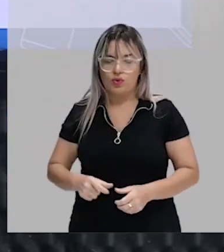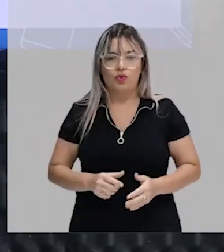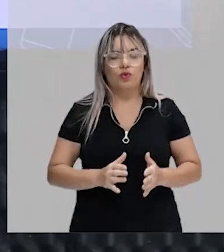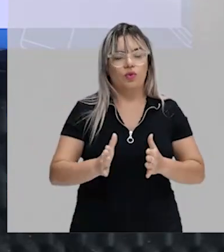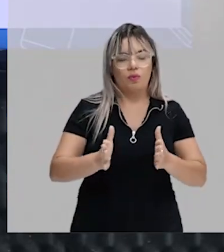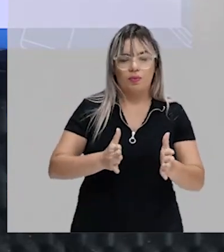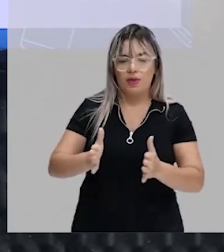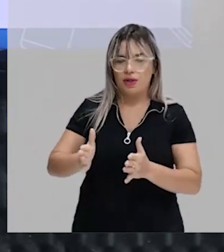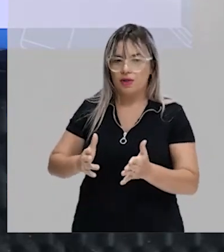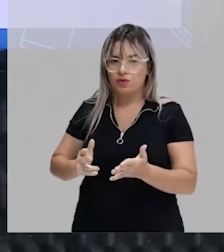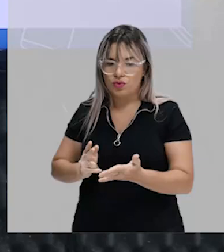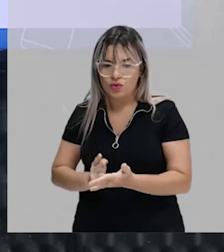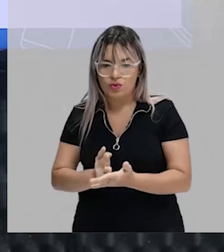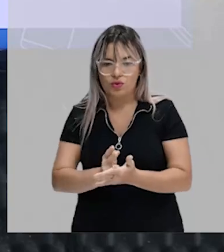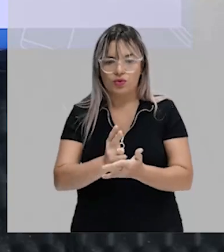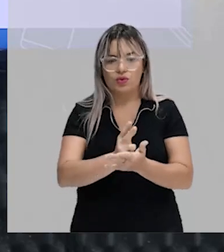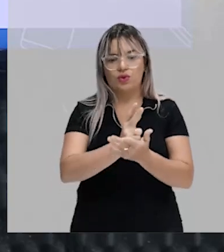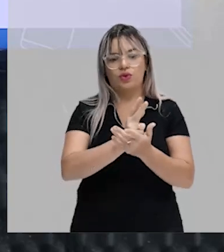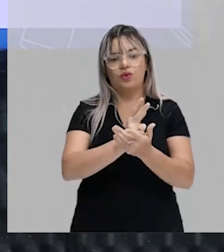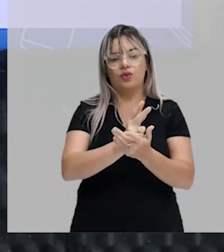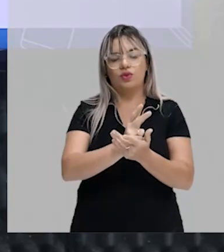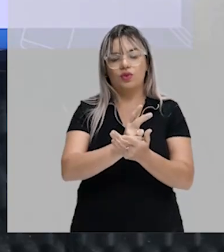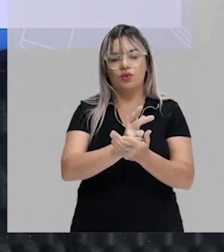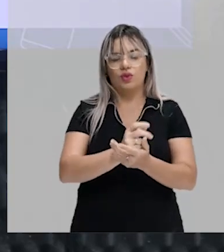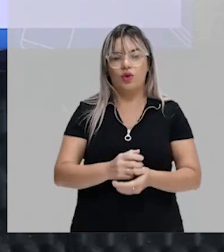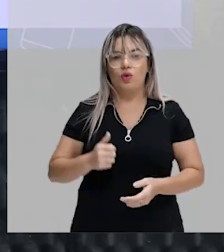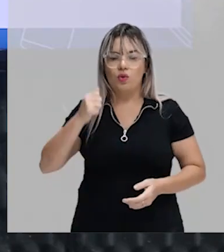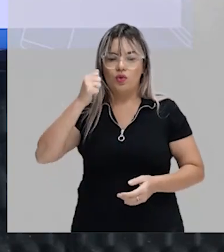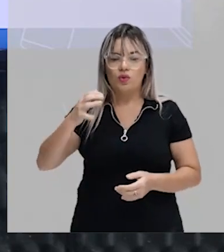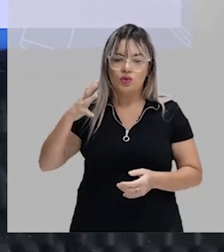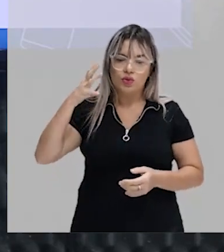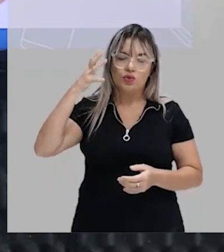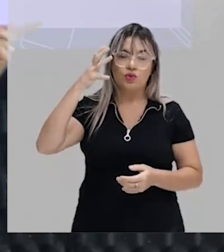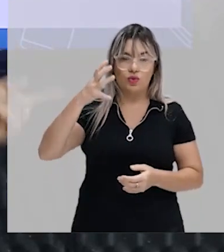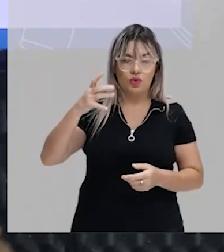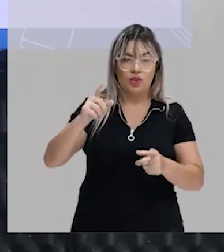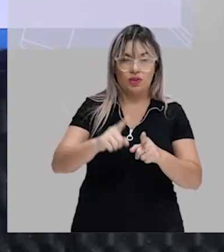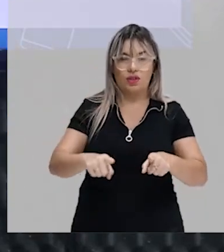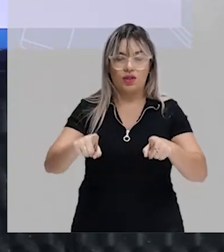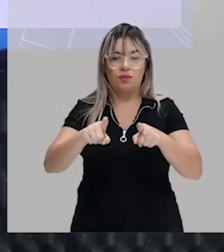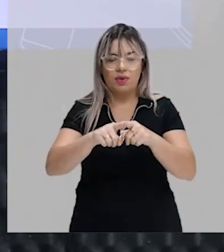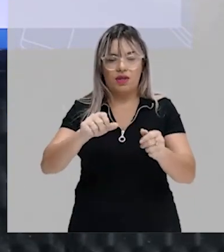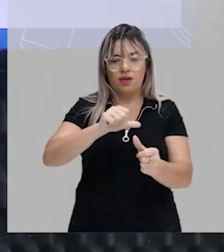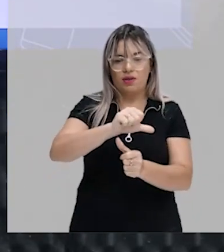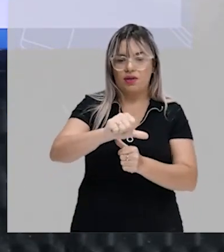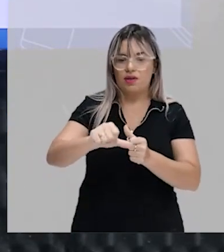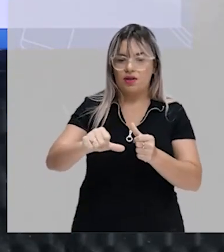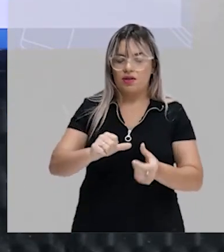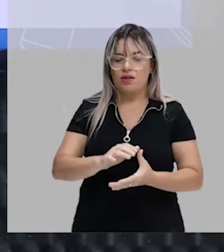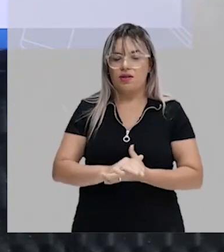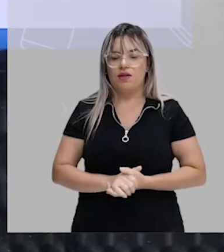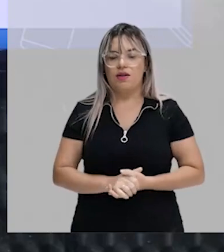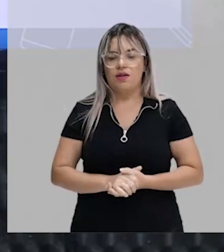desuso, tá? Podem ser notadas não só no discurso individual, mas também no discurso cultural. Aqui, gente,